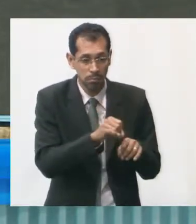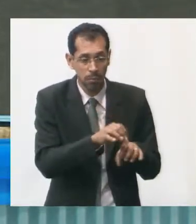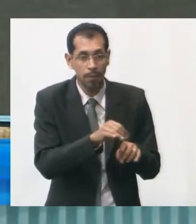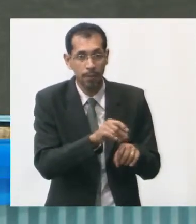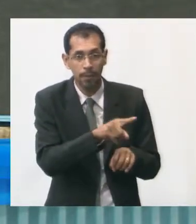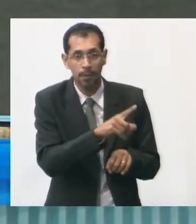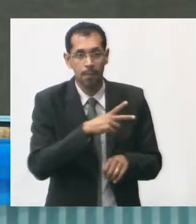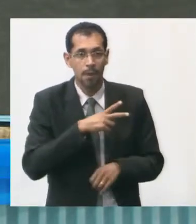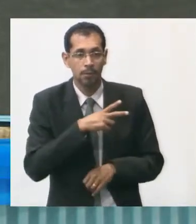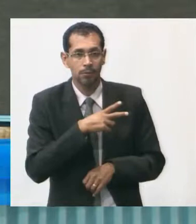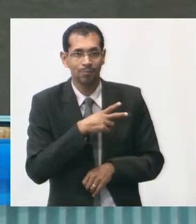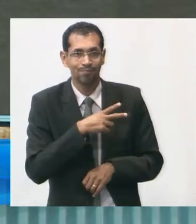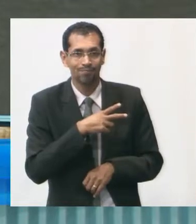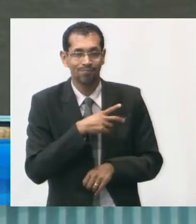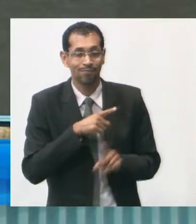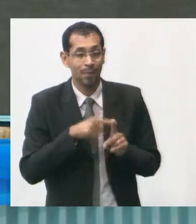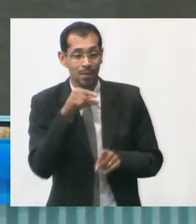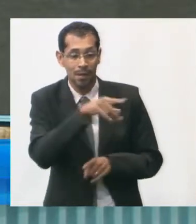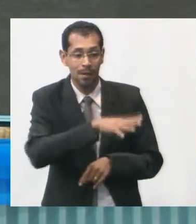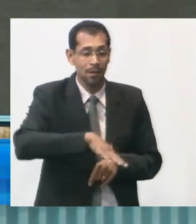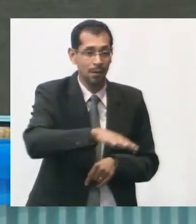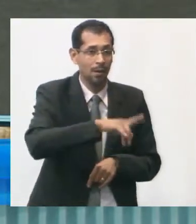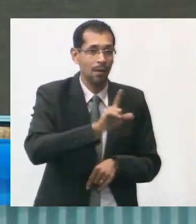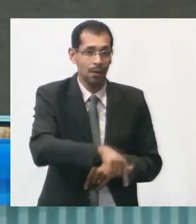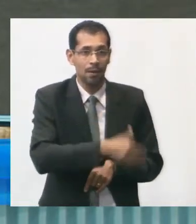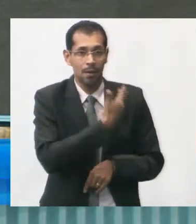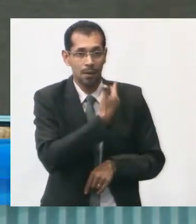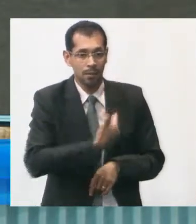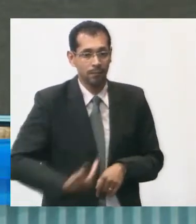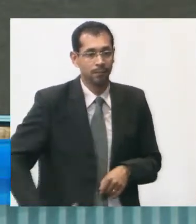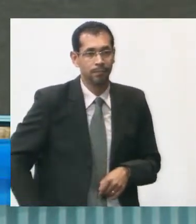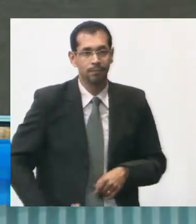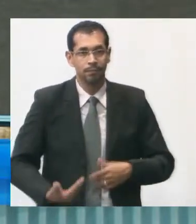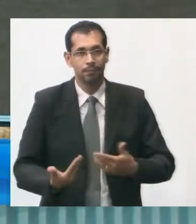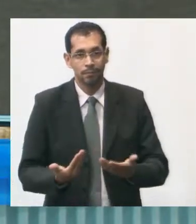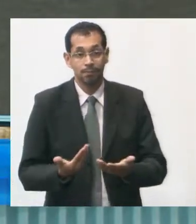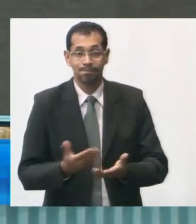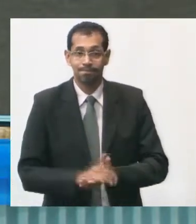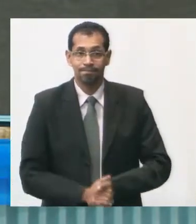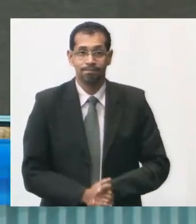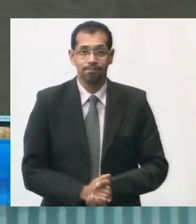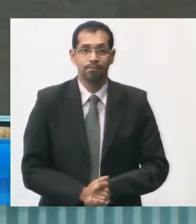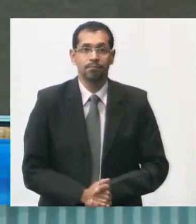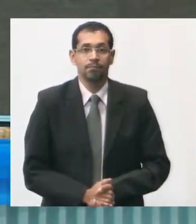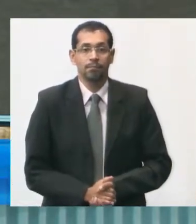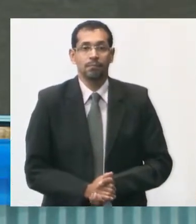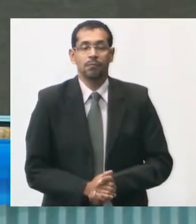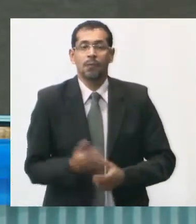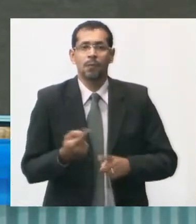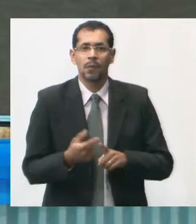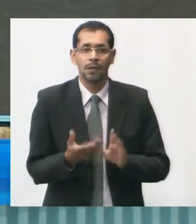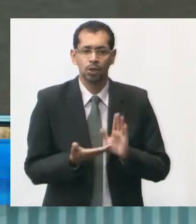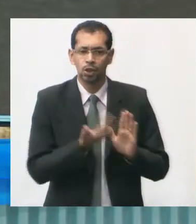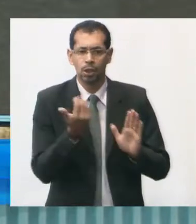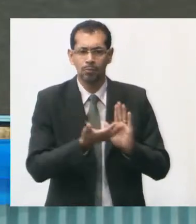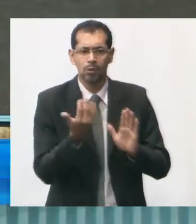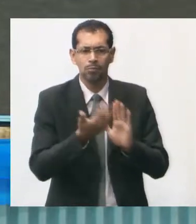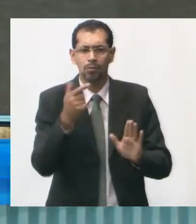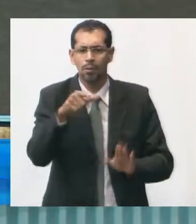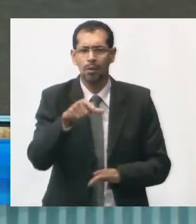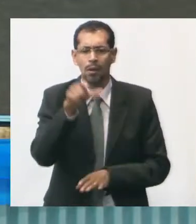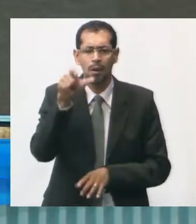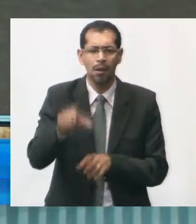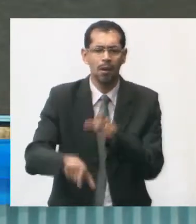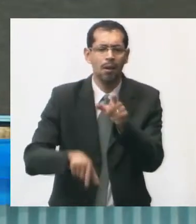sempre repetir essa frase, porque quando tiraram, vereador Amaral, quando foi retirado os flanelinhas da rua, falaram que o flanelinha estava na